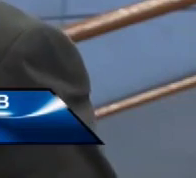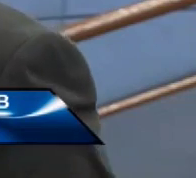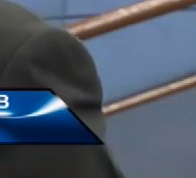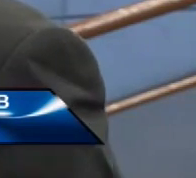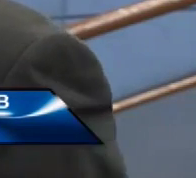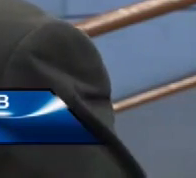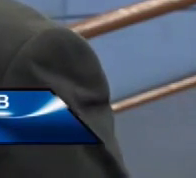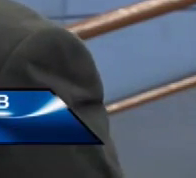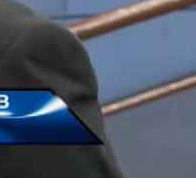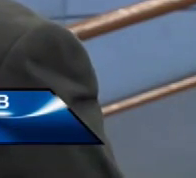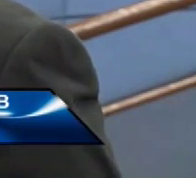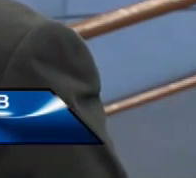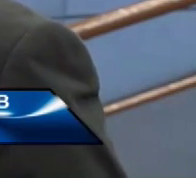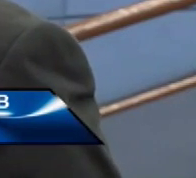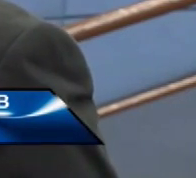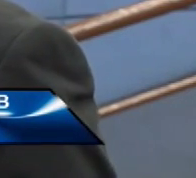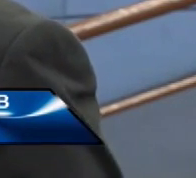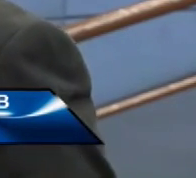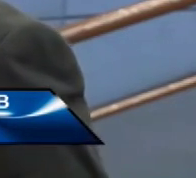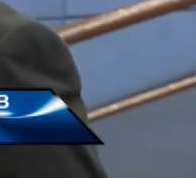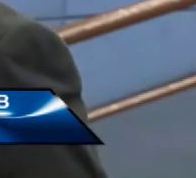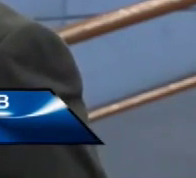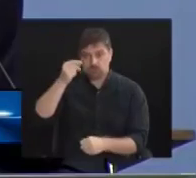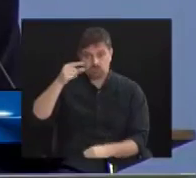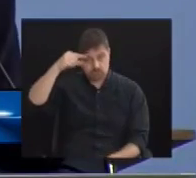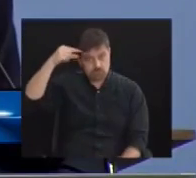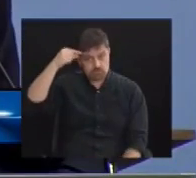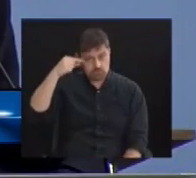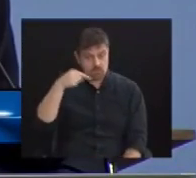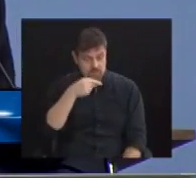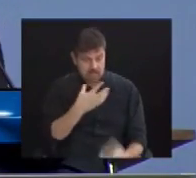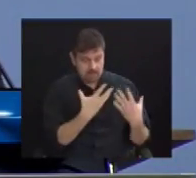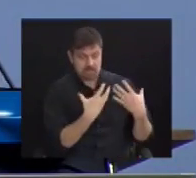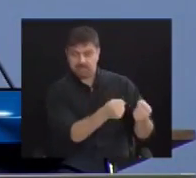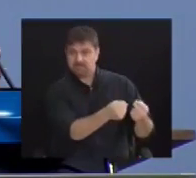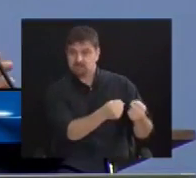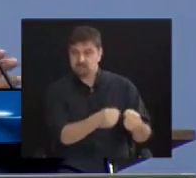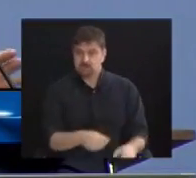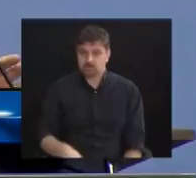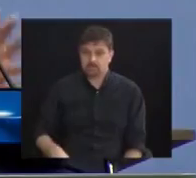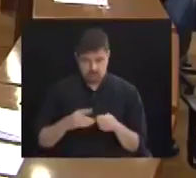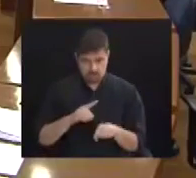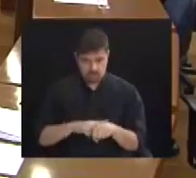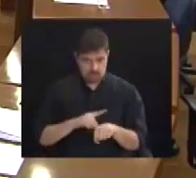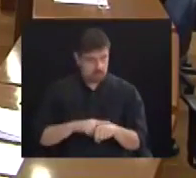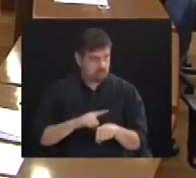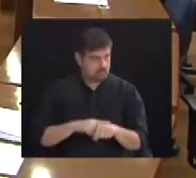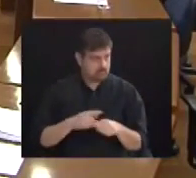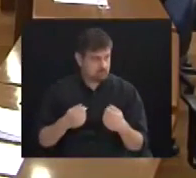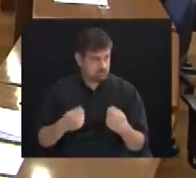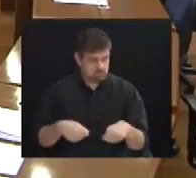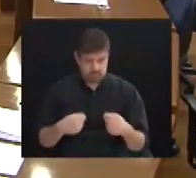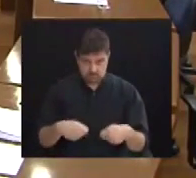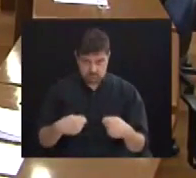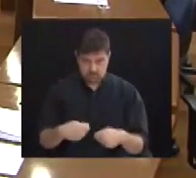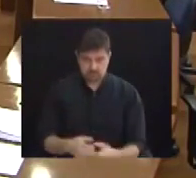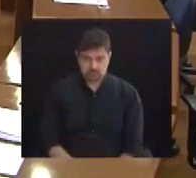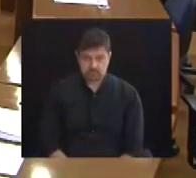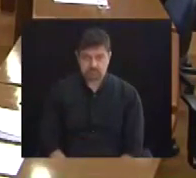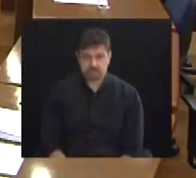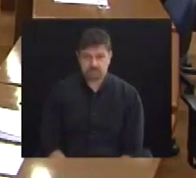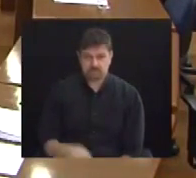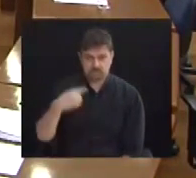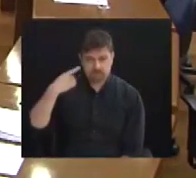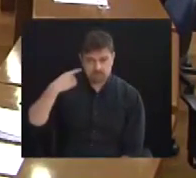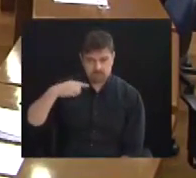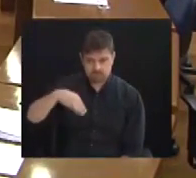nesses últimos anos e permanece por ano vindouro que é 2016 de acordo com o líder de governo na câmara a planta genérica só vai sofrer a